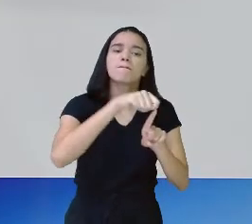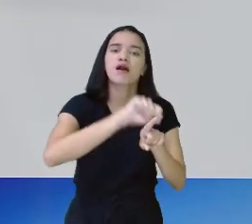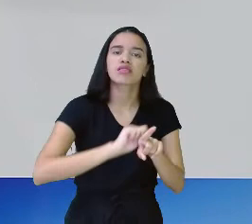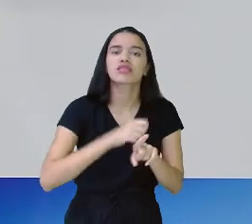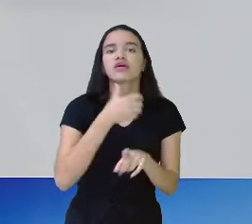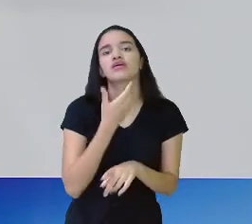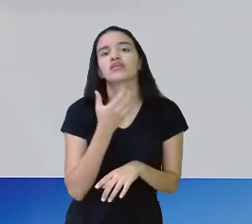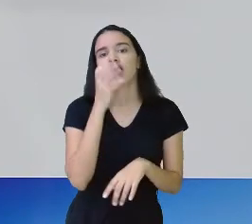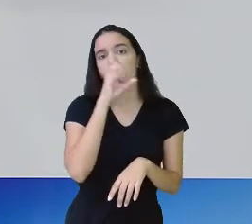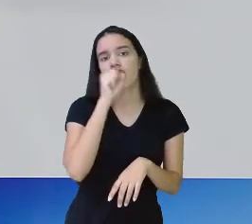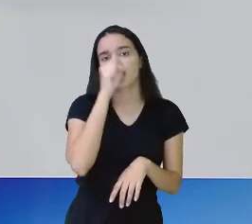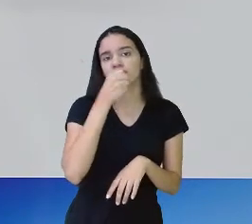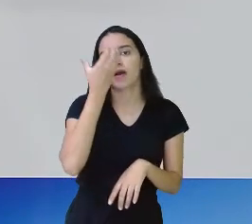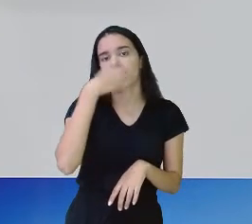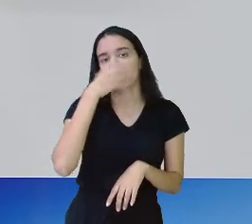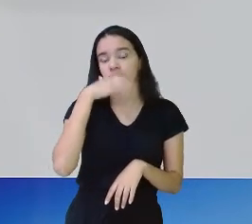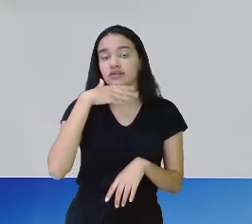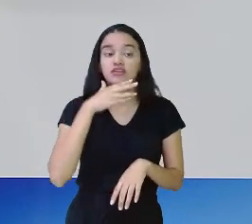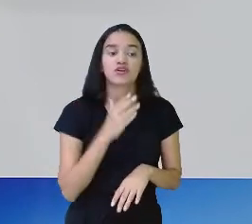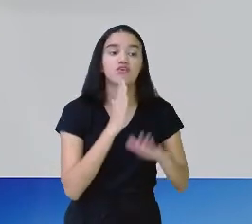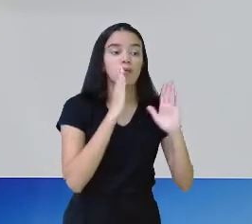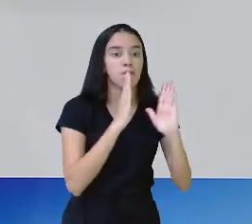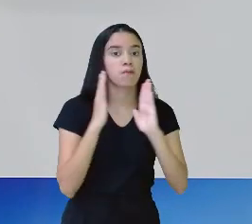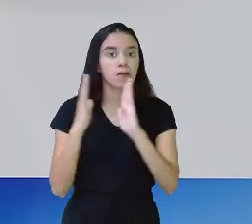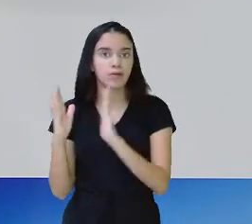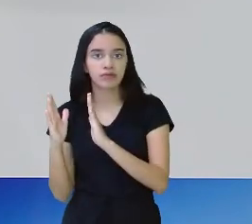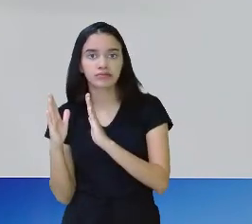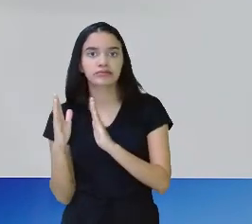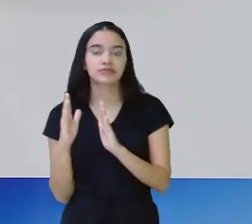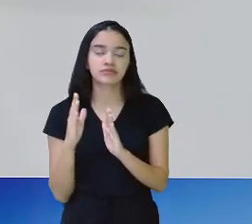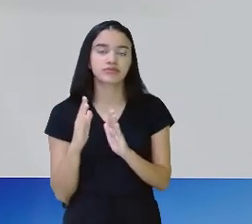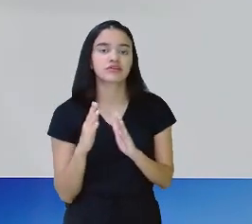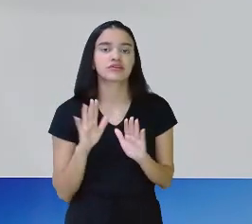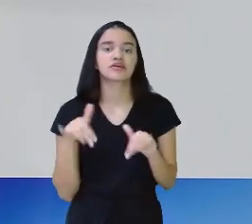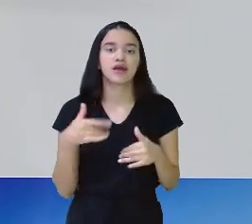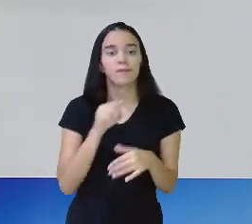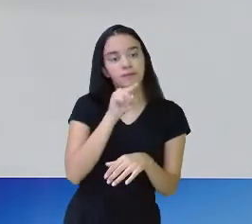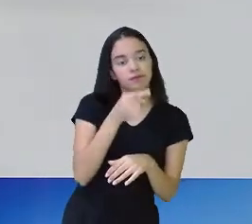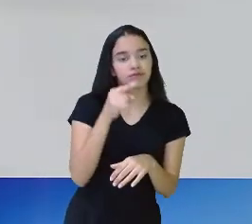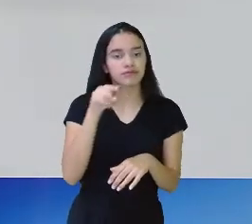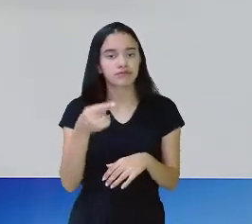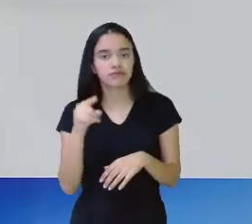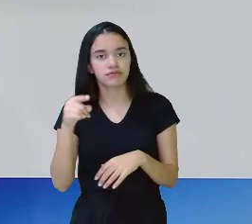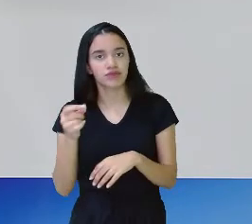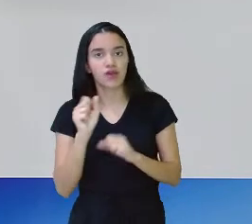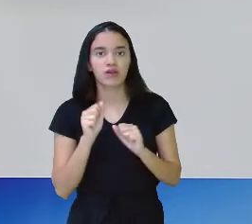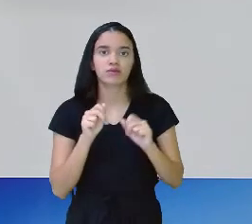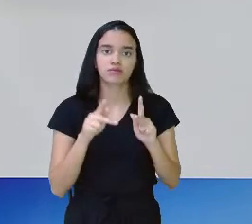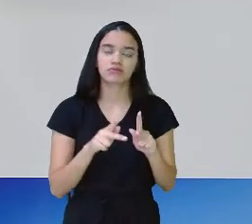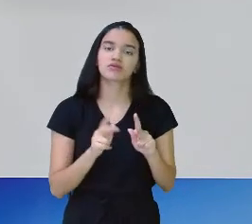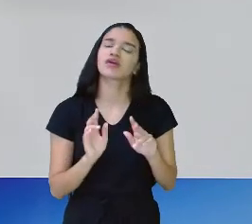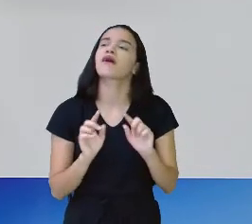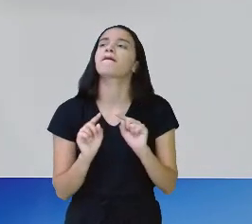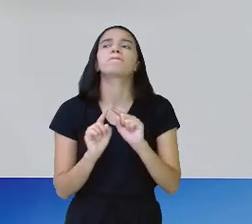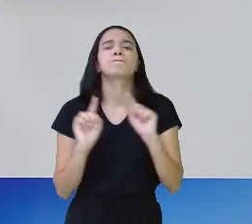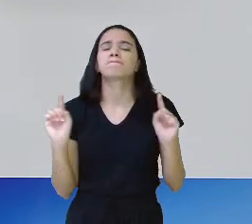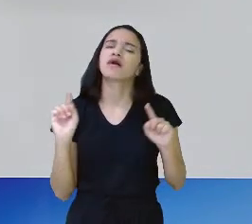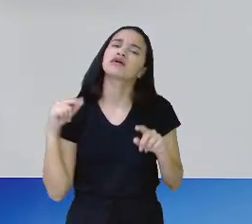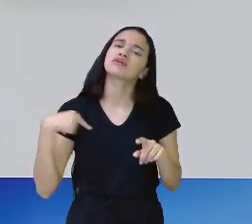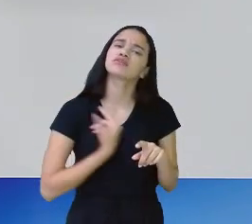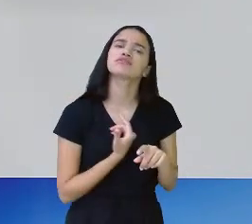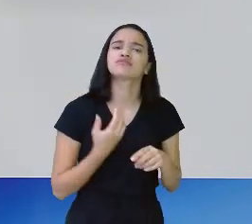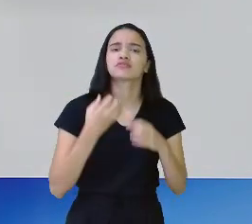e aí eu vou enumerando e vou separando por vírgulas, tá? Mas a gente